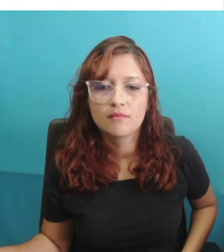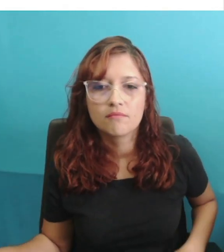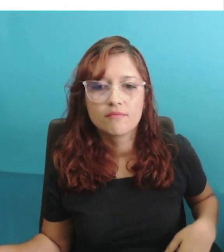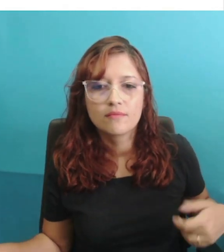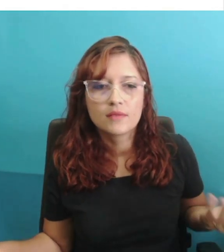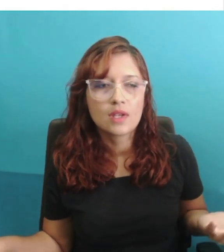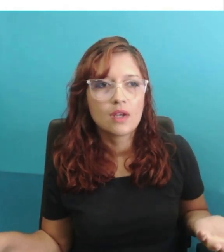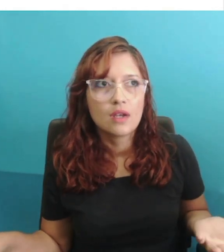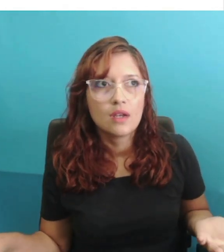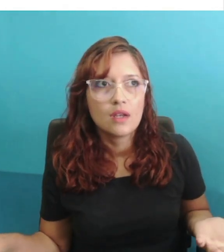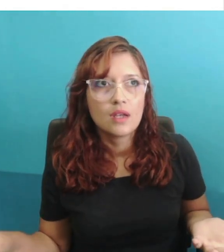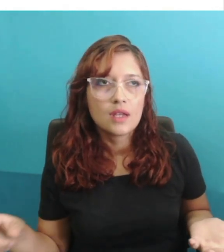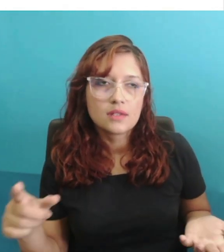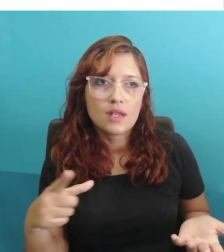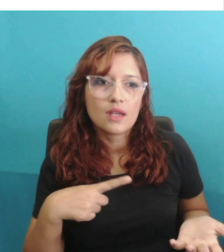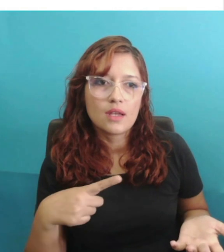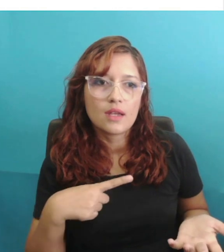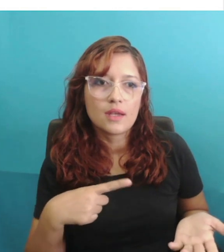assistir,